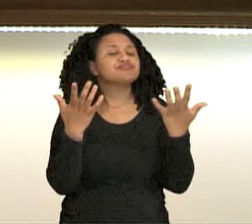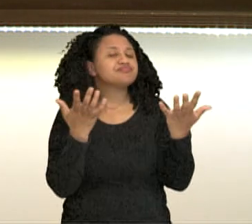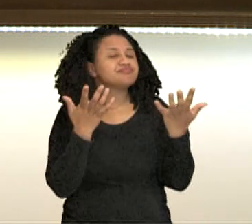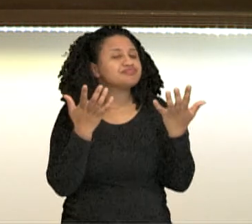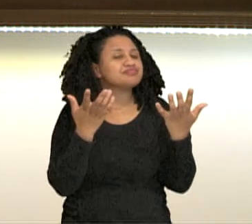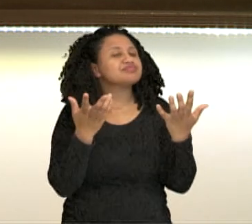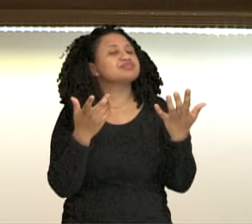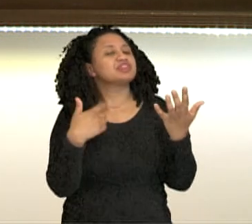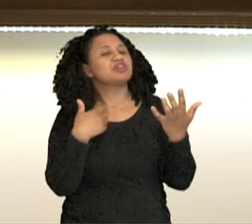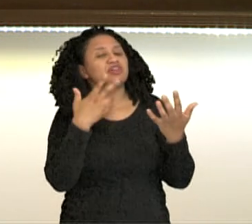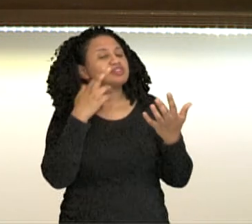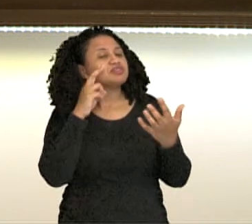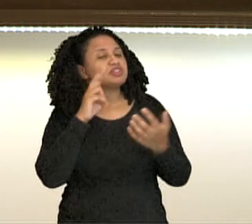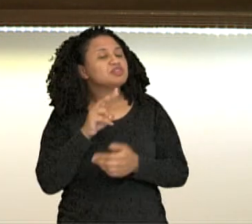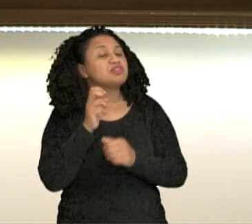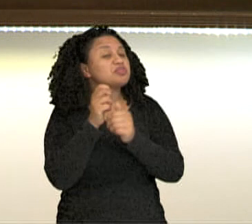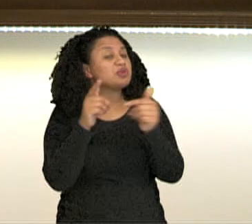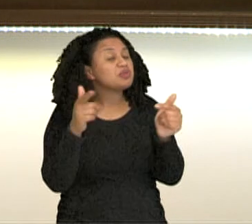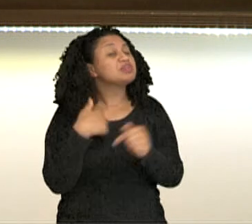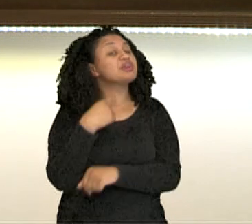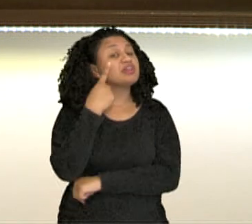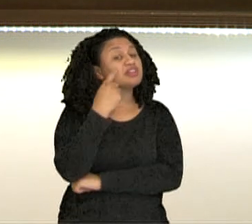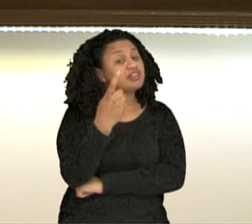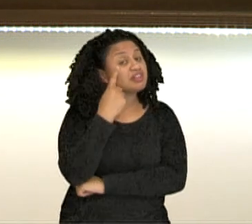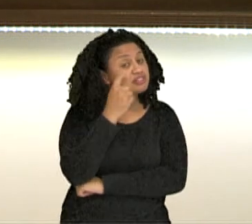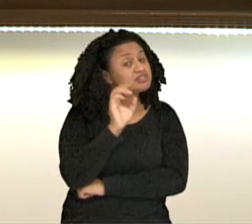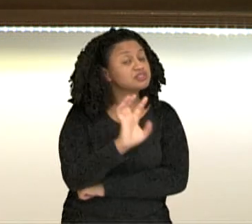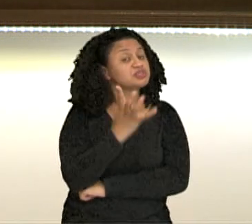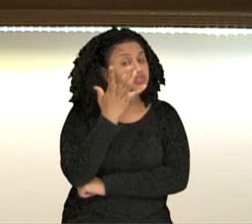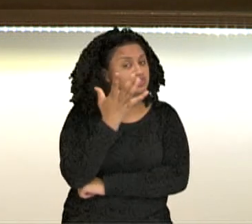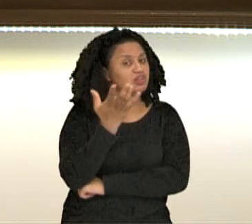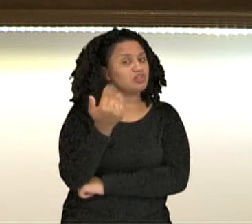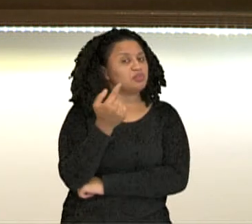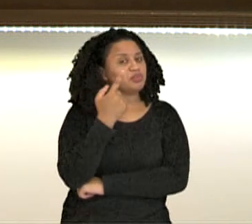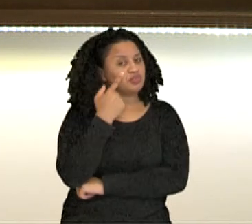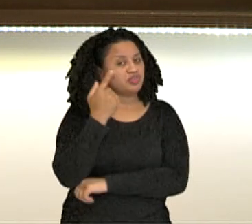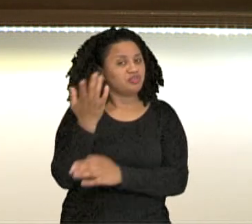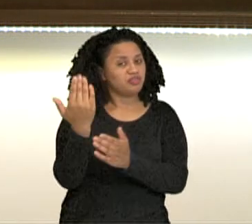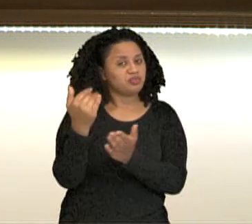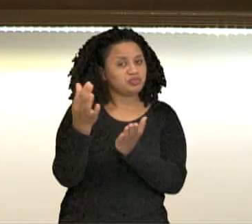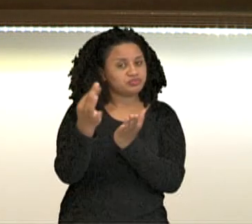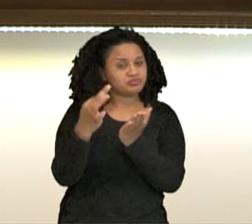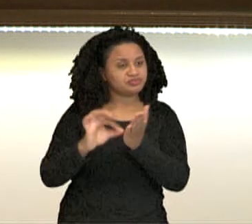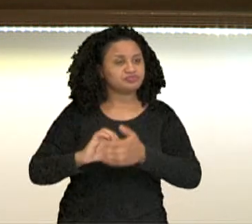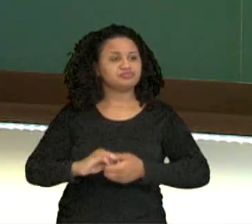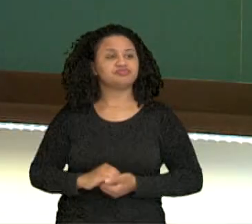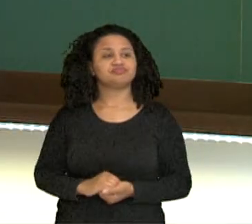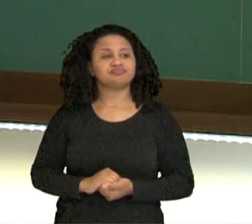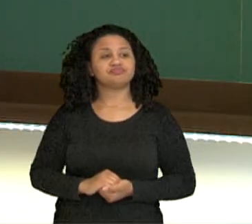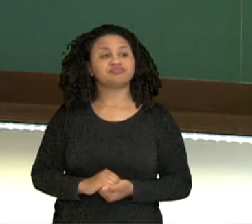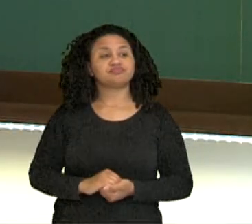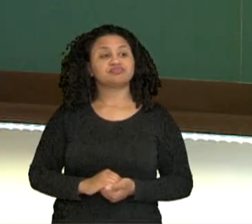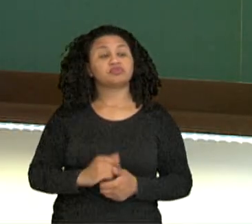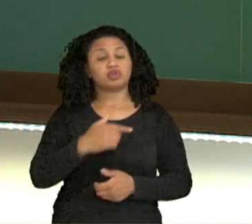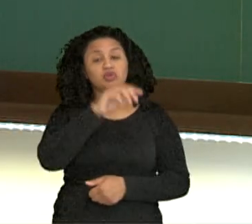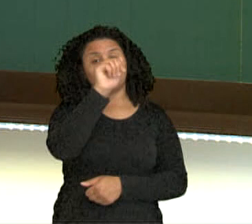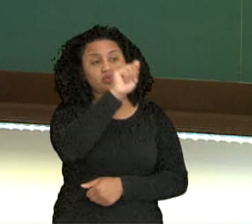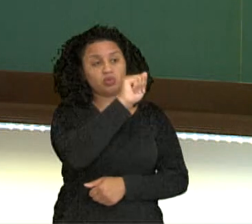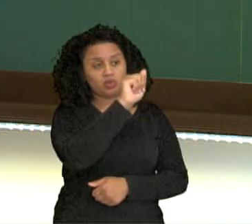Eu acho que vocês viram alguma coisa interessante acontecendo. Vamos corrigir? Então lá. Item